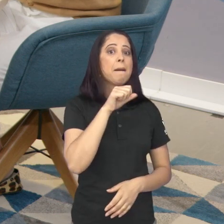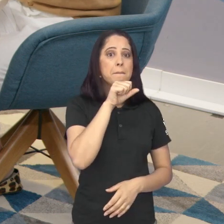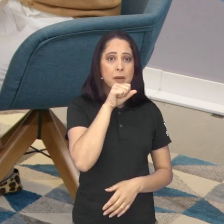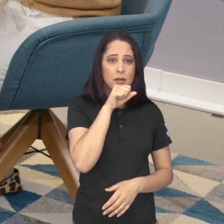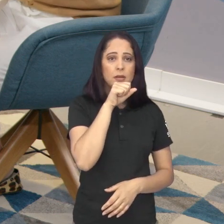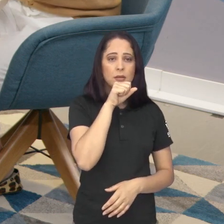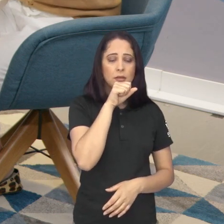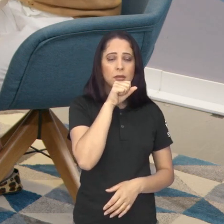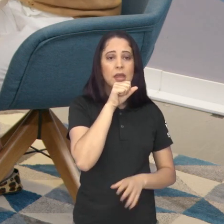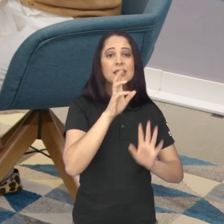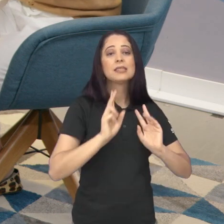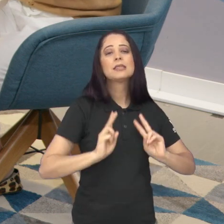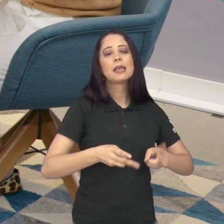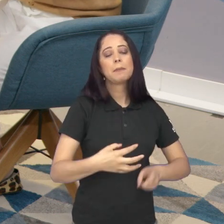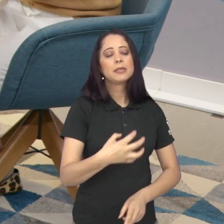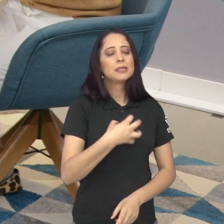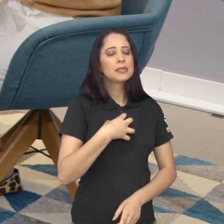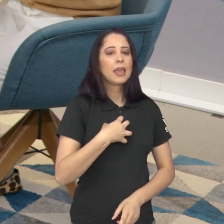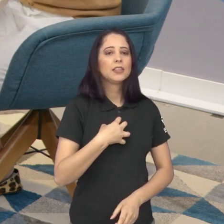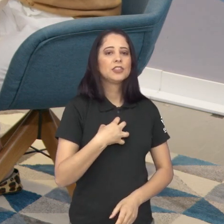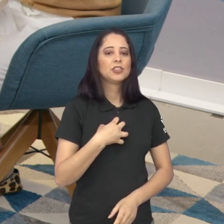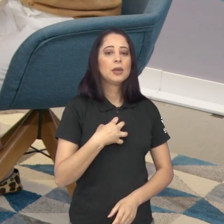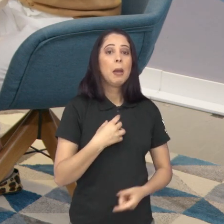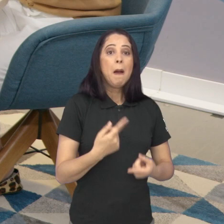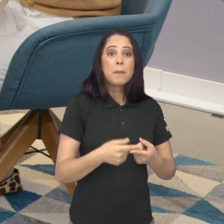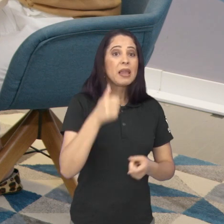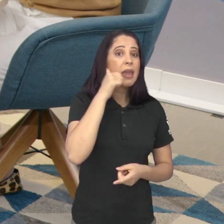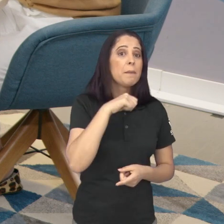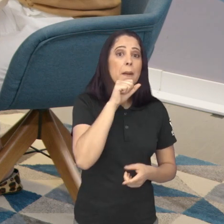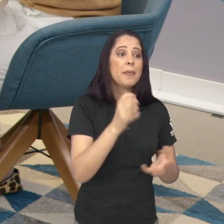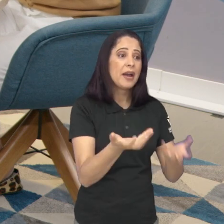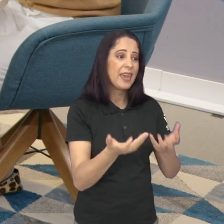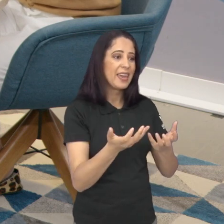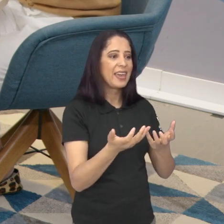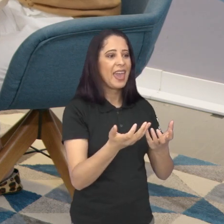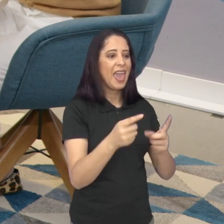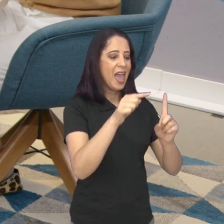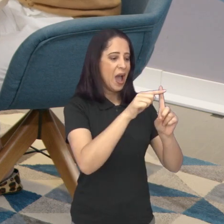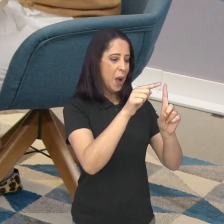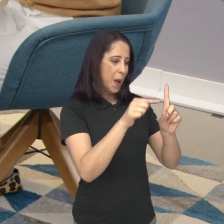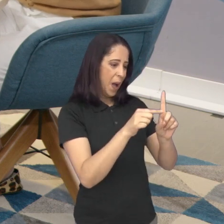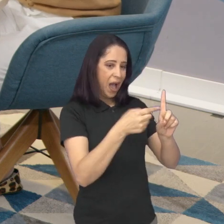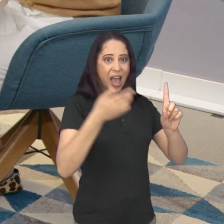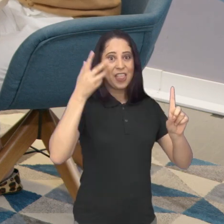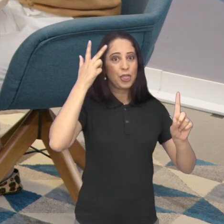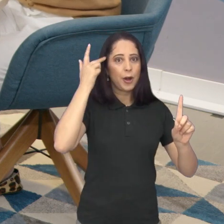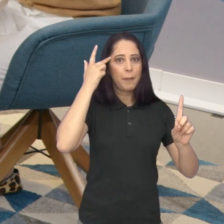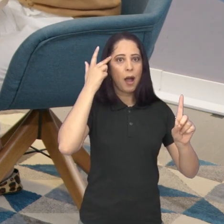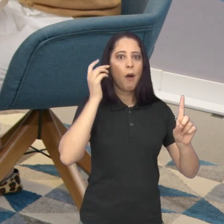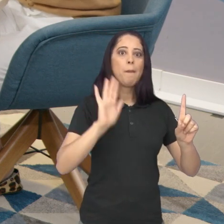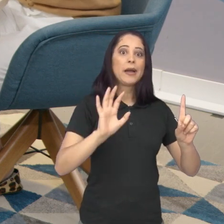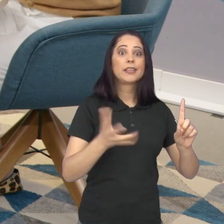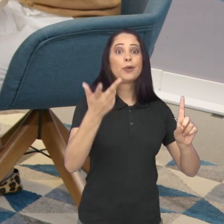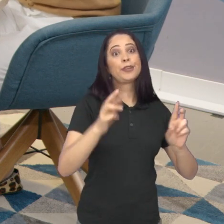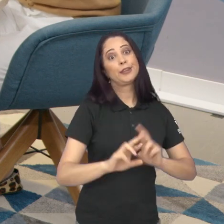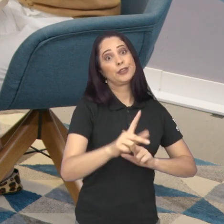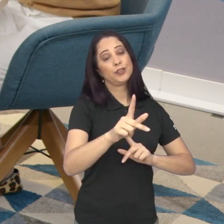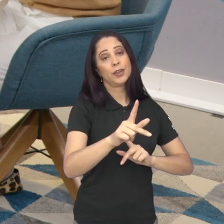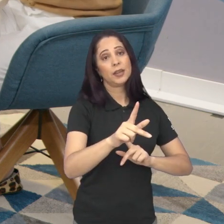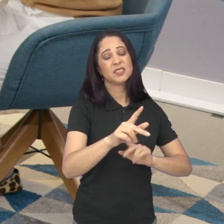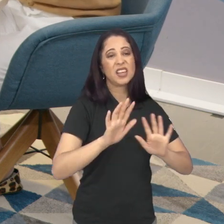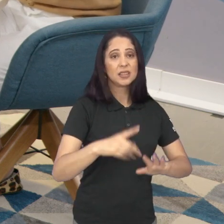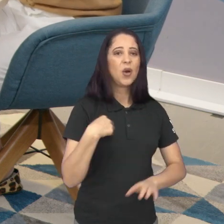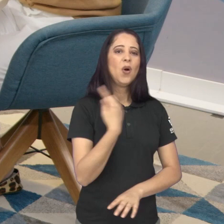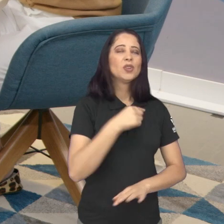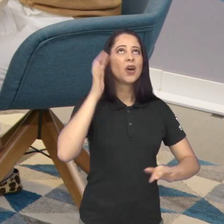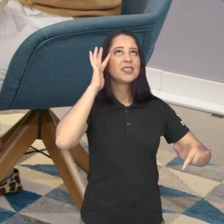filho idealizado para o filho real, né? Porque a gente idealiza às vezes um parto, ah, eu queria que fosse normal e nasce, enfim, né? Nunca é do jeito que